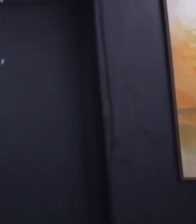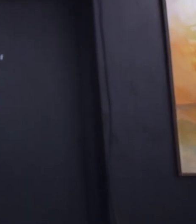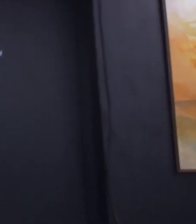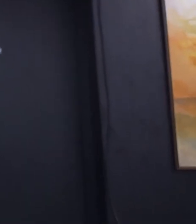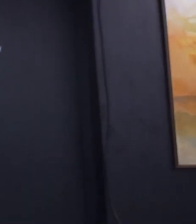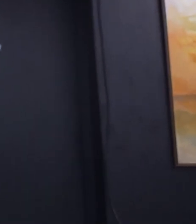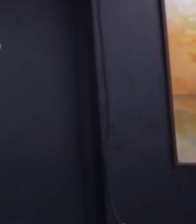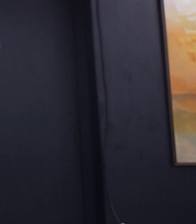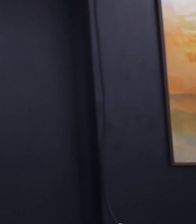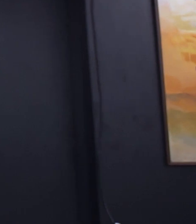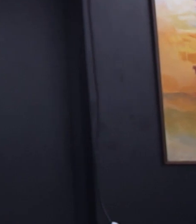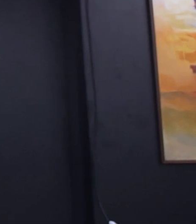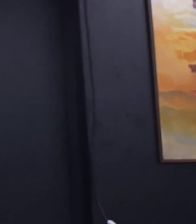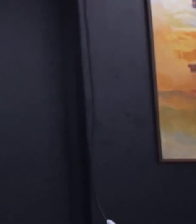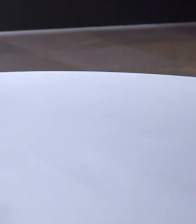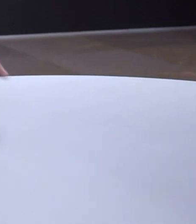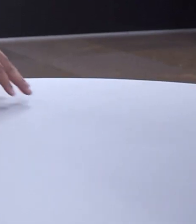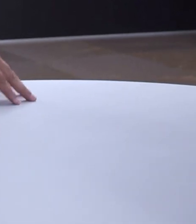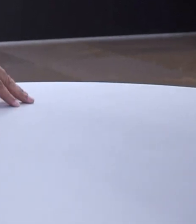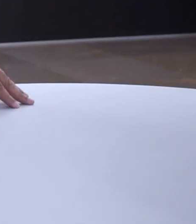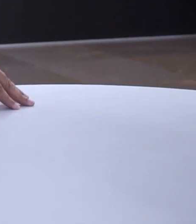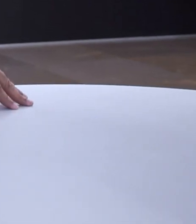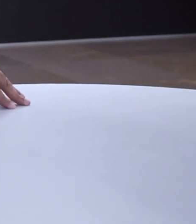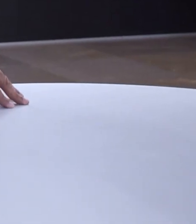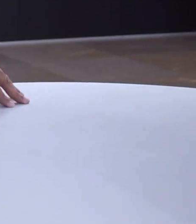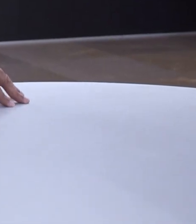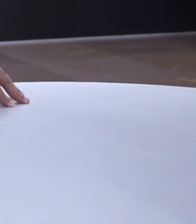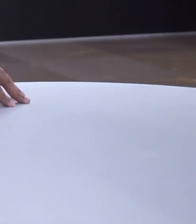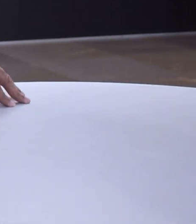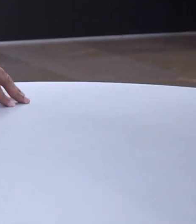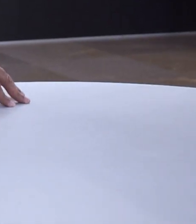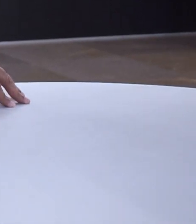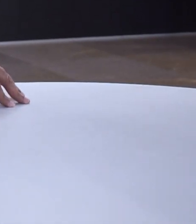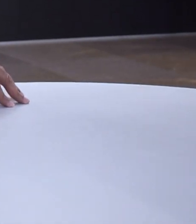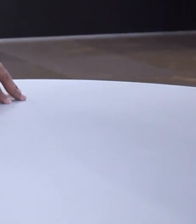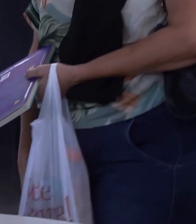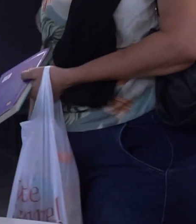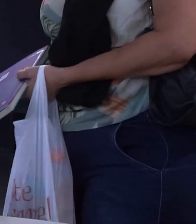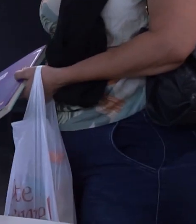autógrafos, para tirar fotos e conversar sobre o livro A Geração do Quarto.